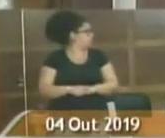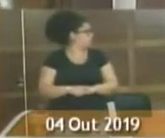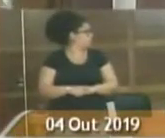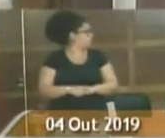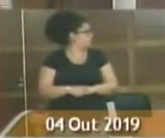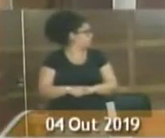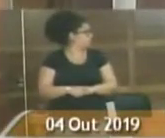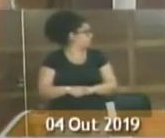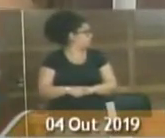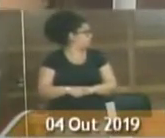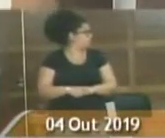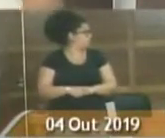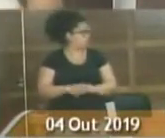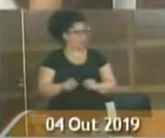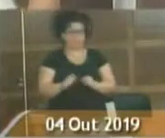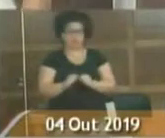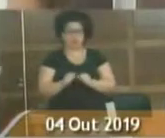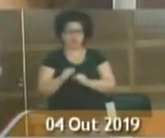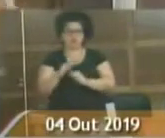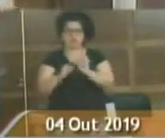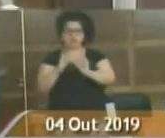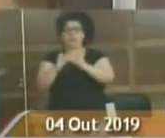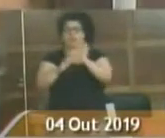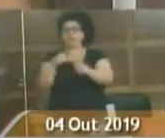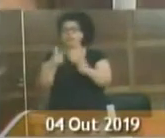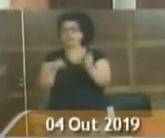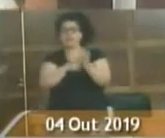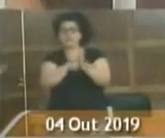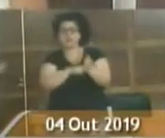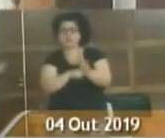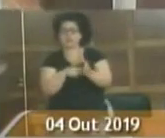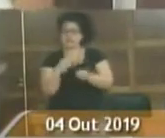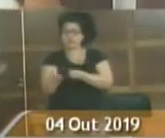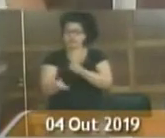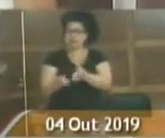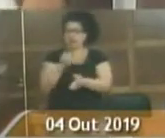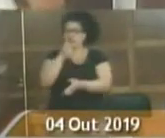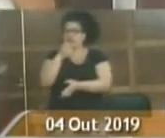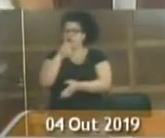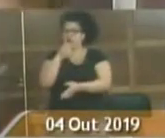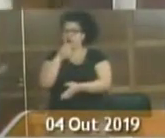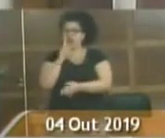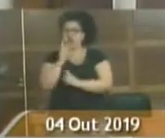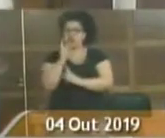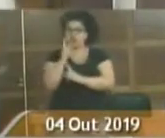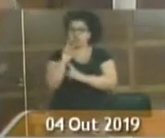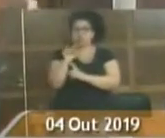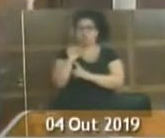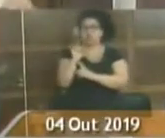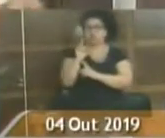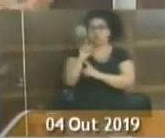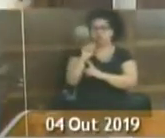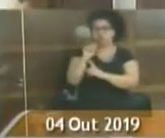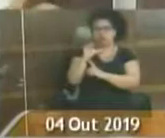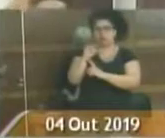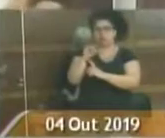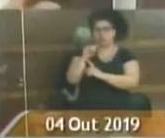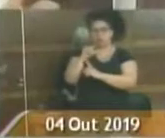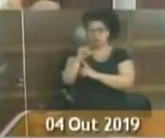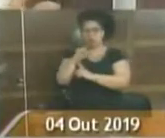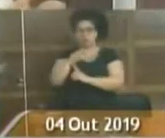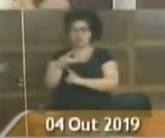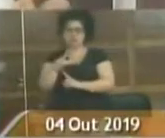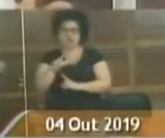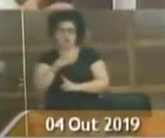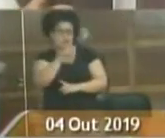eu começo a tratar no escuro, sem exame, aí eu estou dando itraconazol, eu começo a fazer uma hepatite